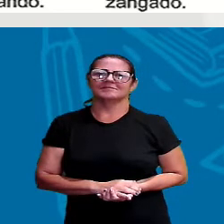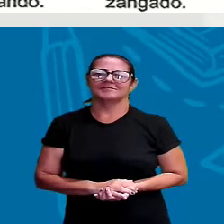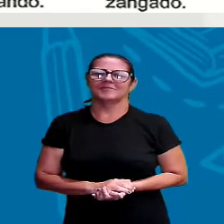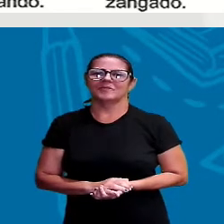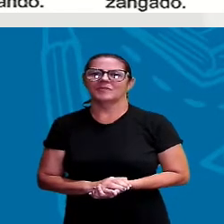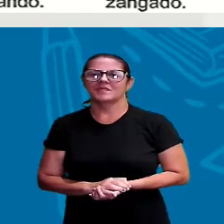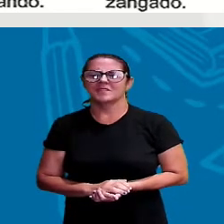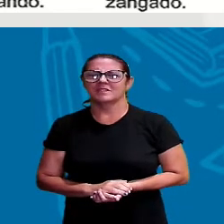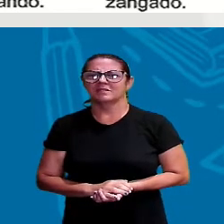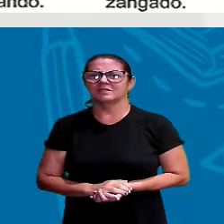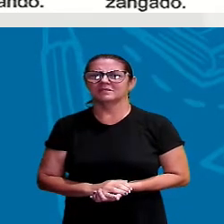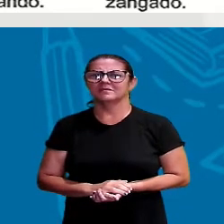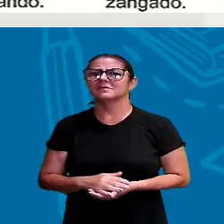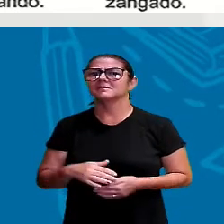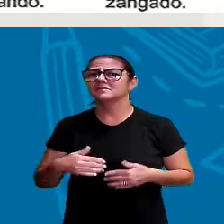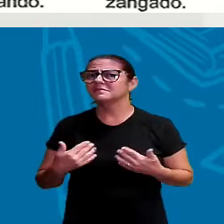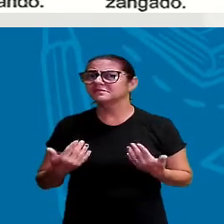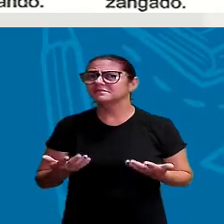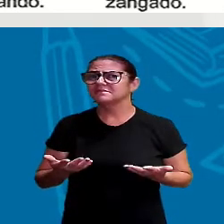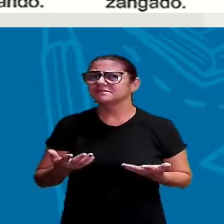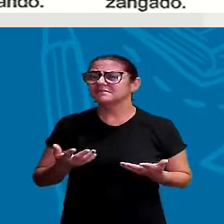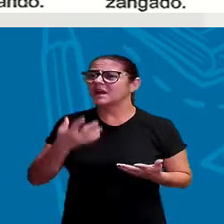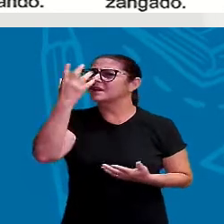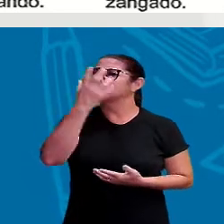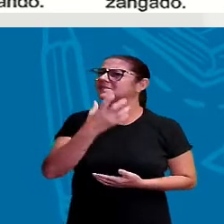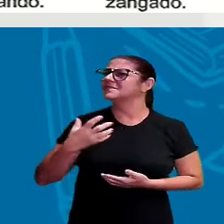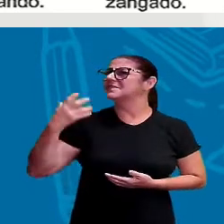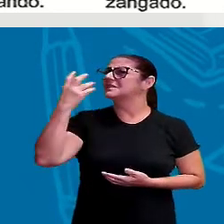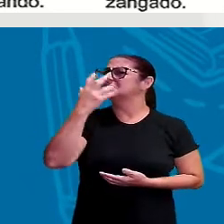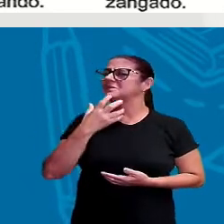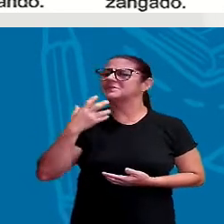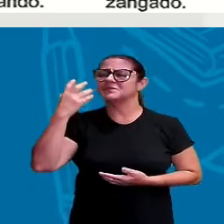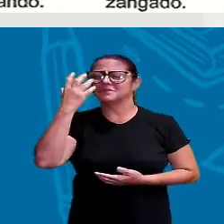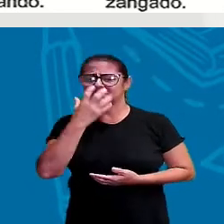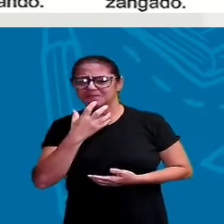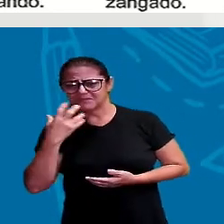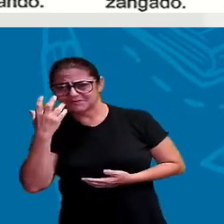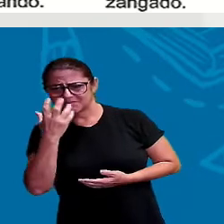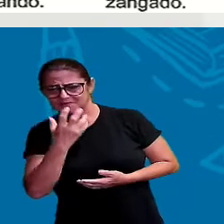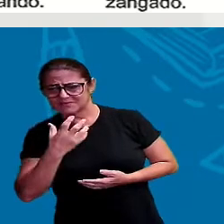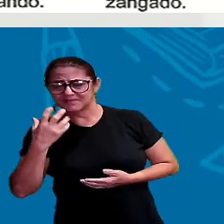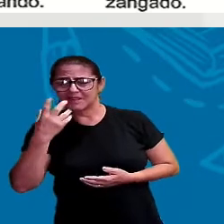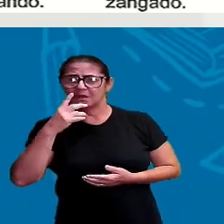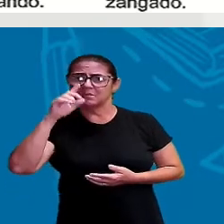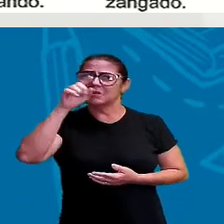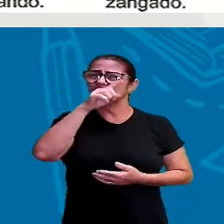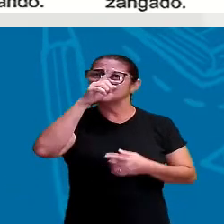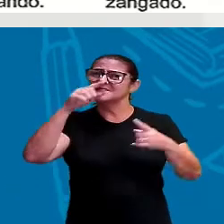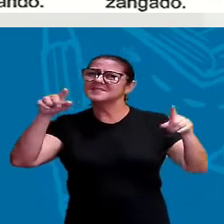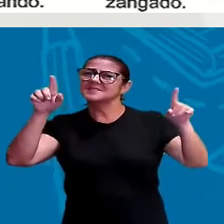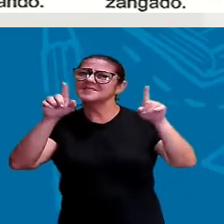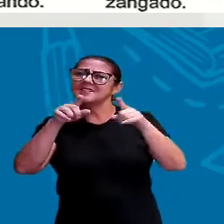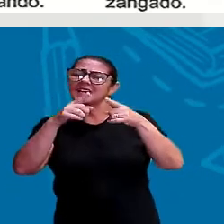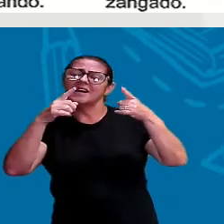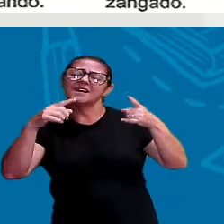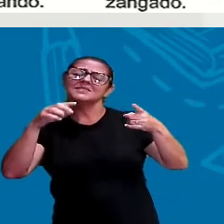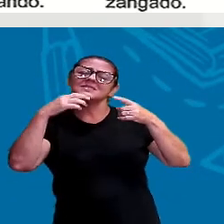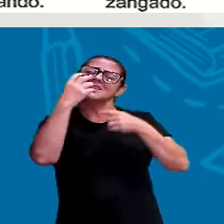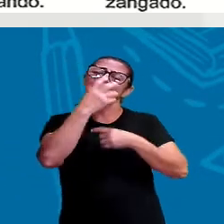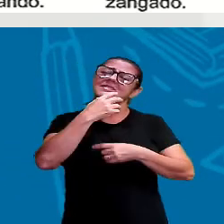gente já sabe logo, né, gente? Alguém está cantando. Então, quando tem aí esses símbolos aí ligados à música, alguém